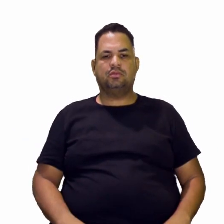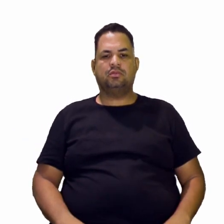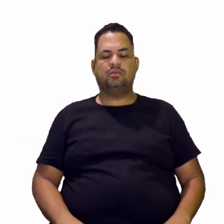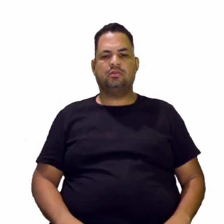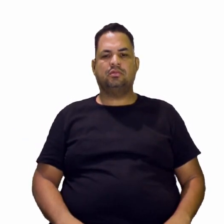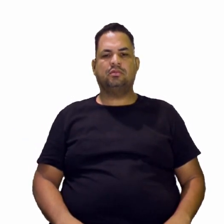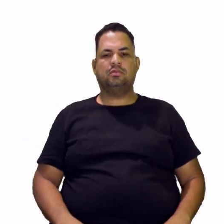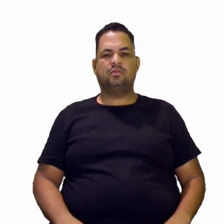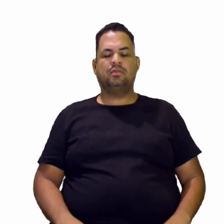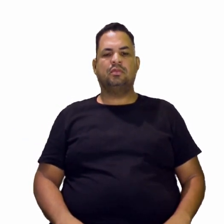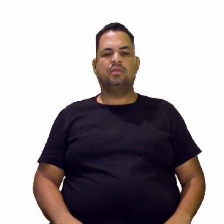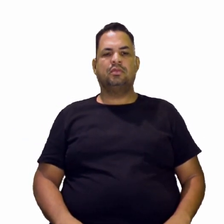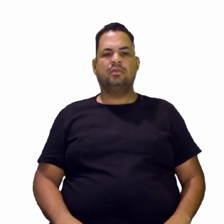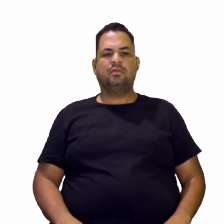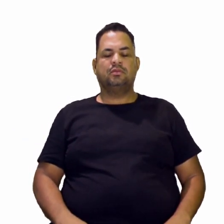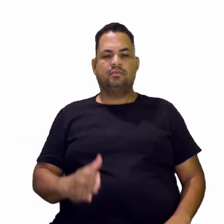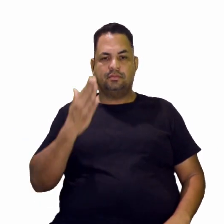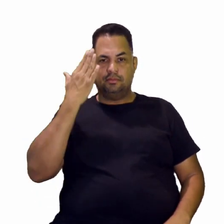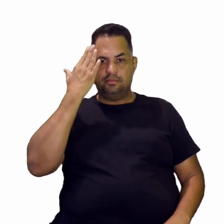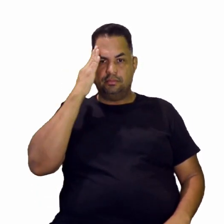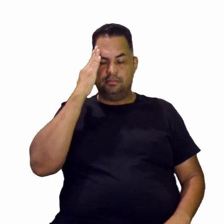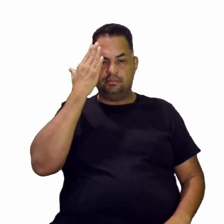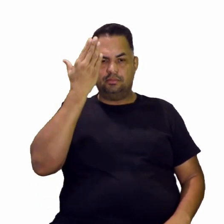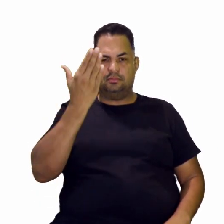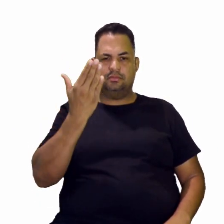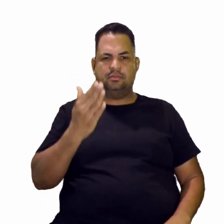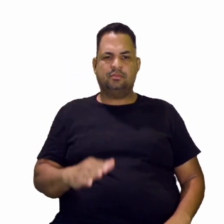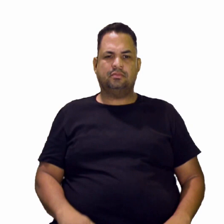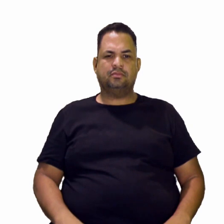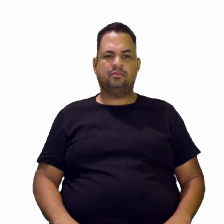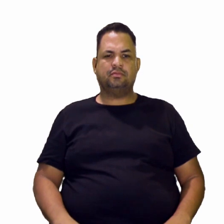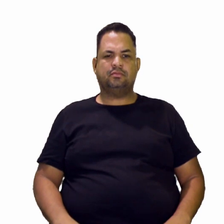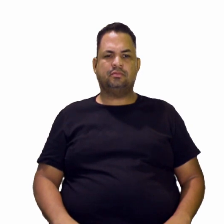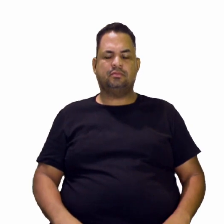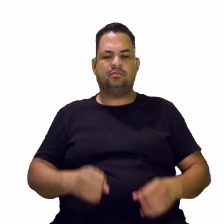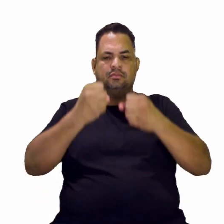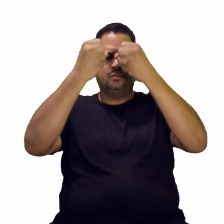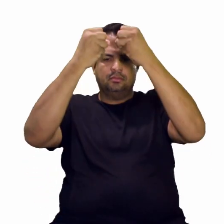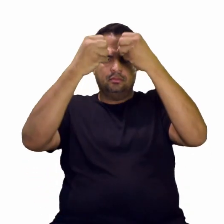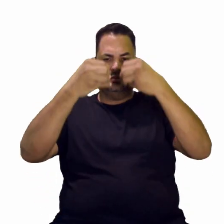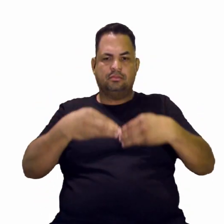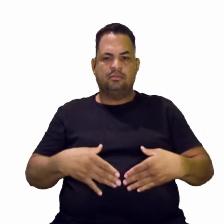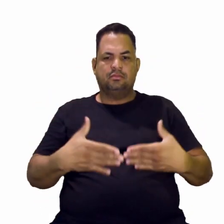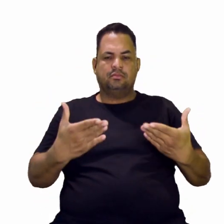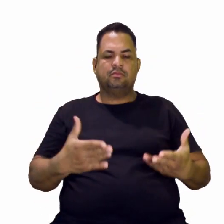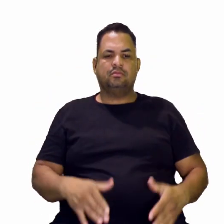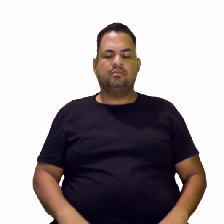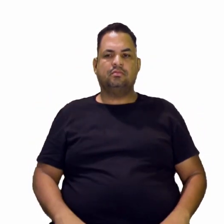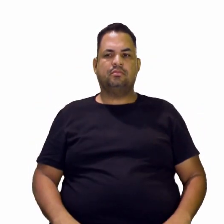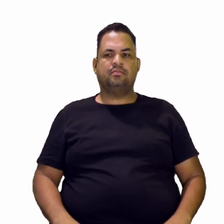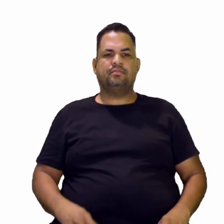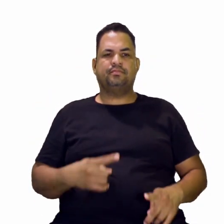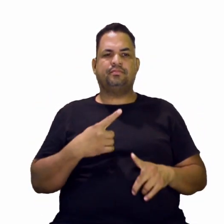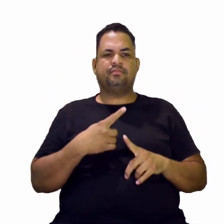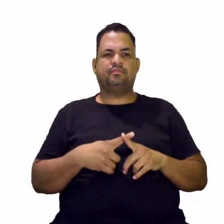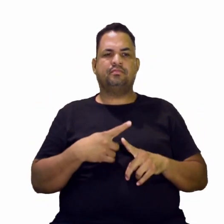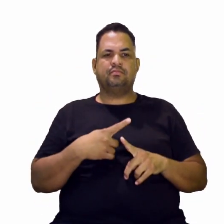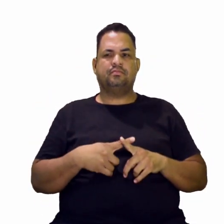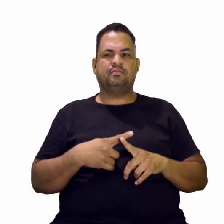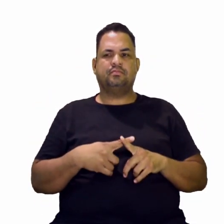Ok, pessoal? Então, entendam isso, tá? Eu vou até frisar mais um pouco essa questão,